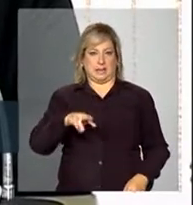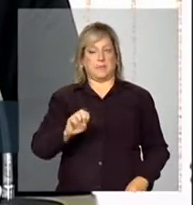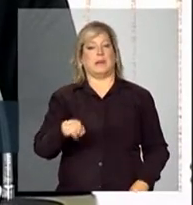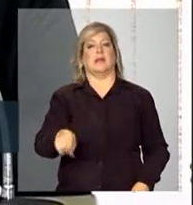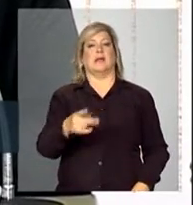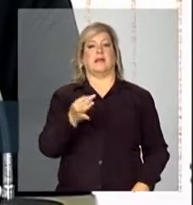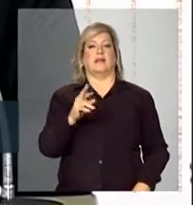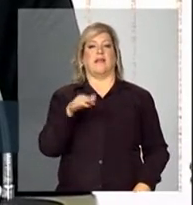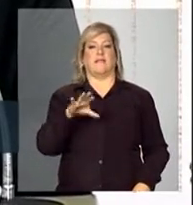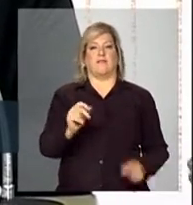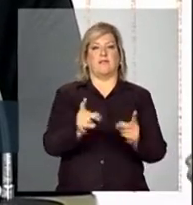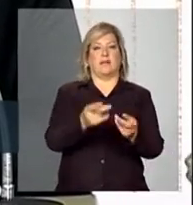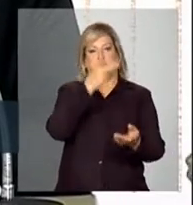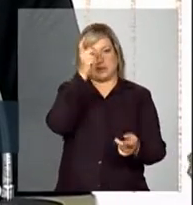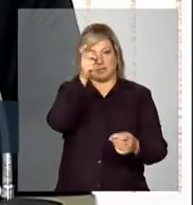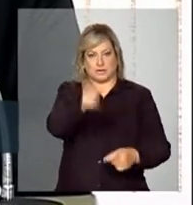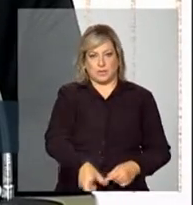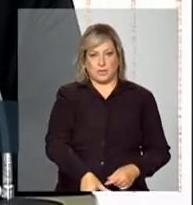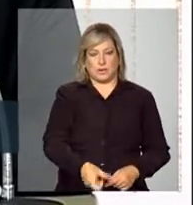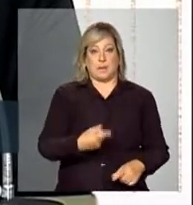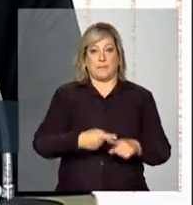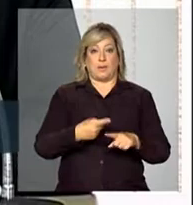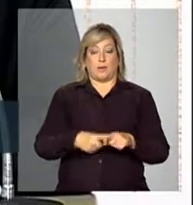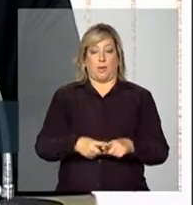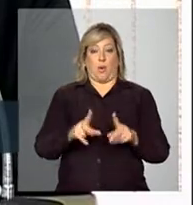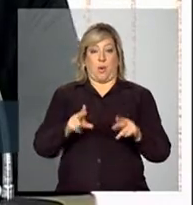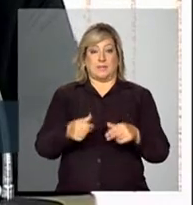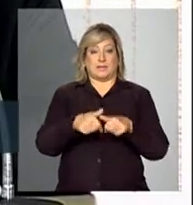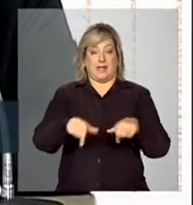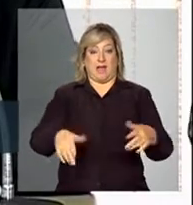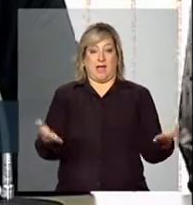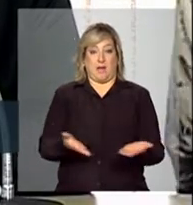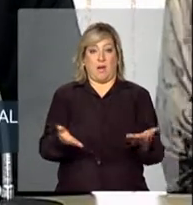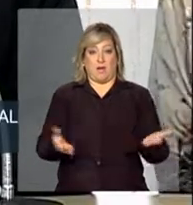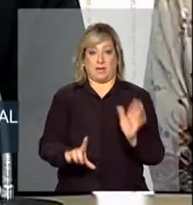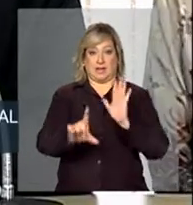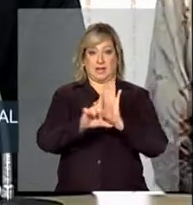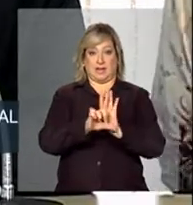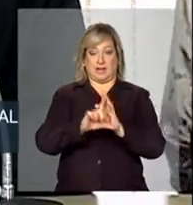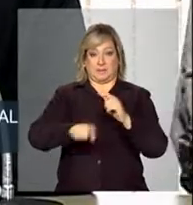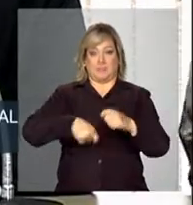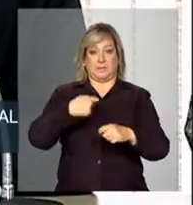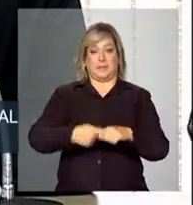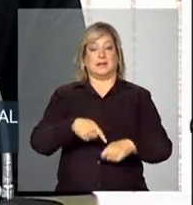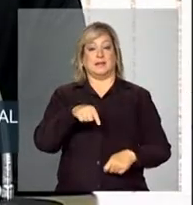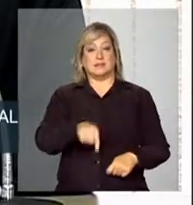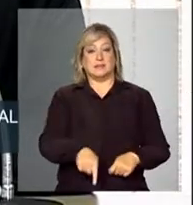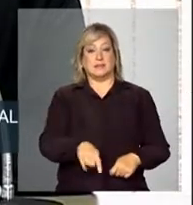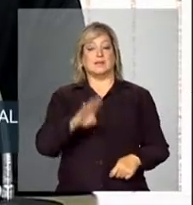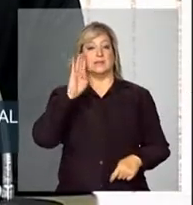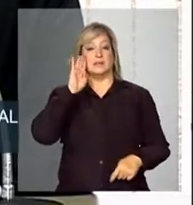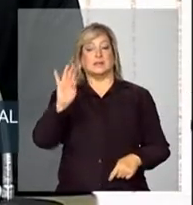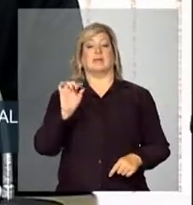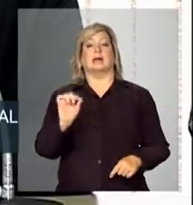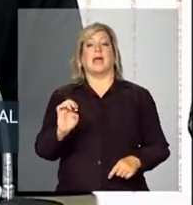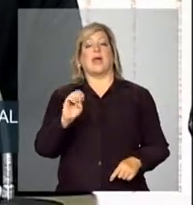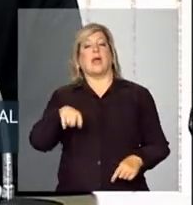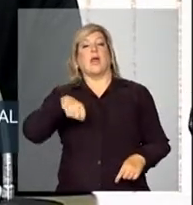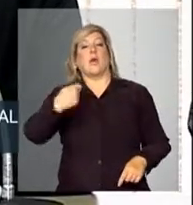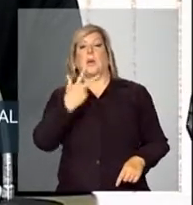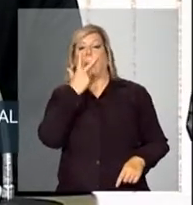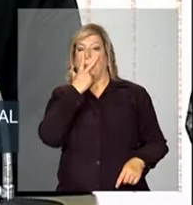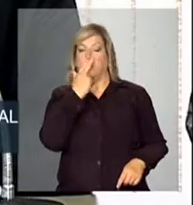tráfico de pessoas por quê Porque na forma de está hoje na legislação penal exclusivamente isso se volta à exploração